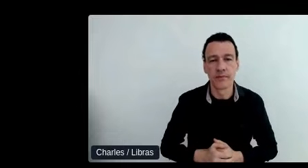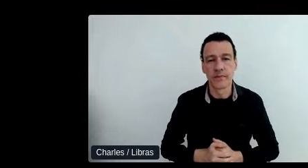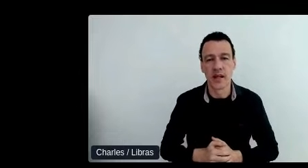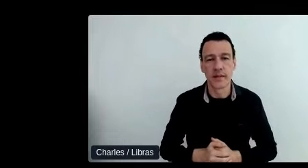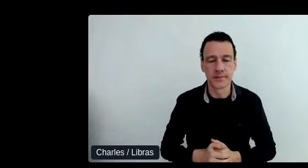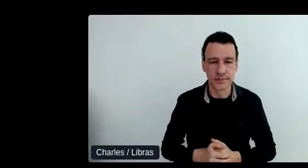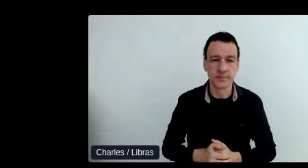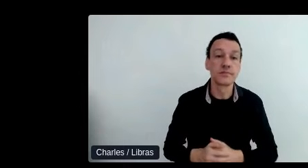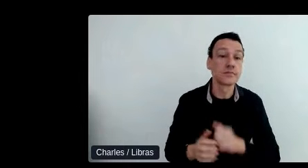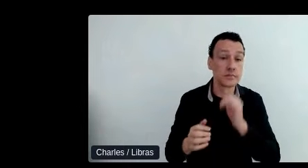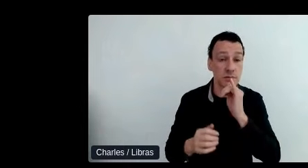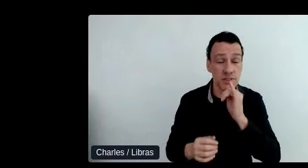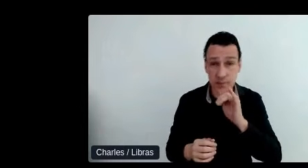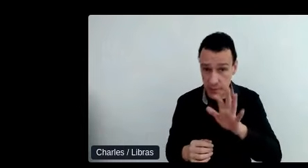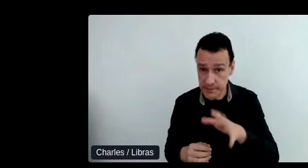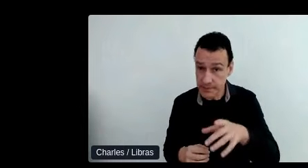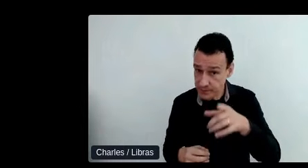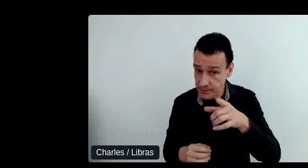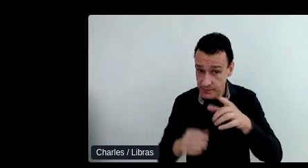Aqui, por exemplo, a gente tem